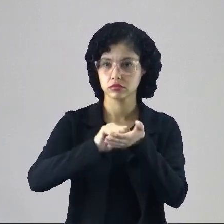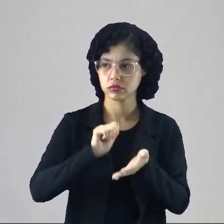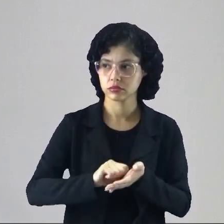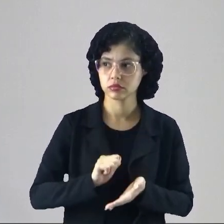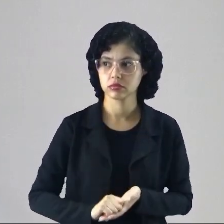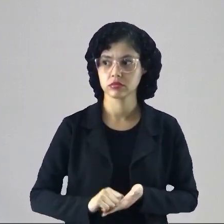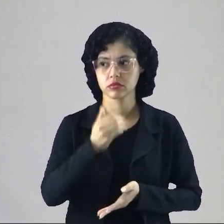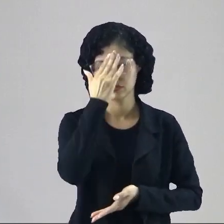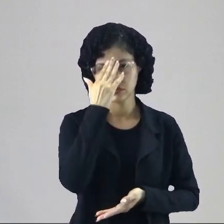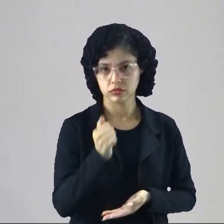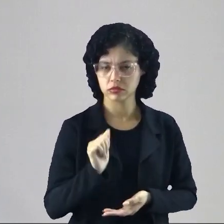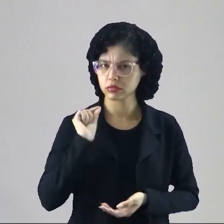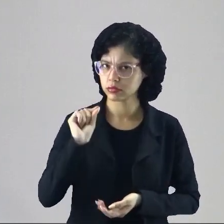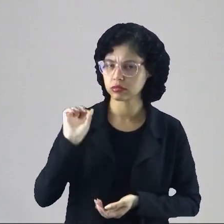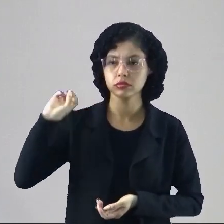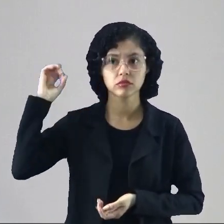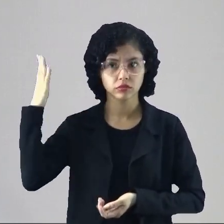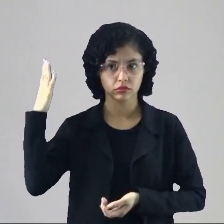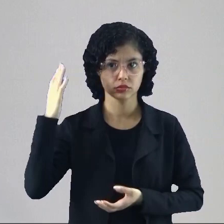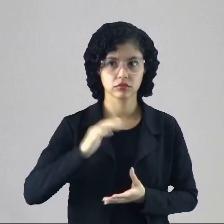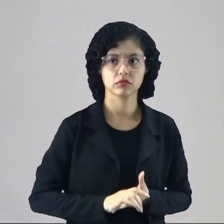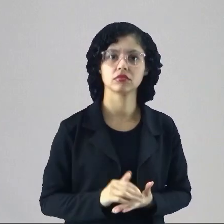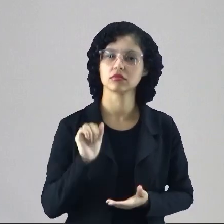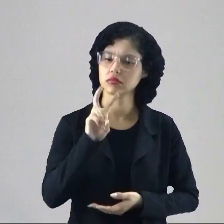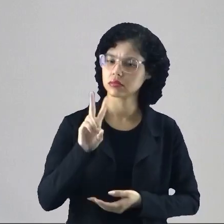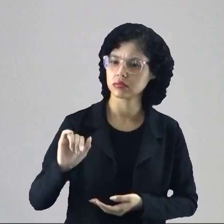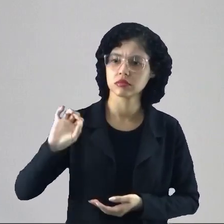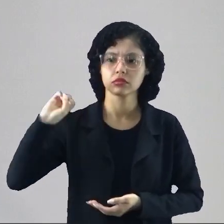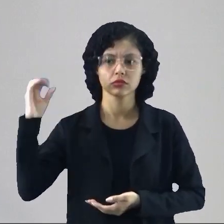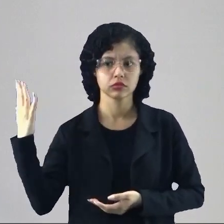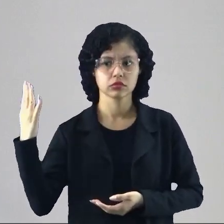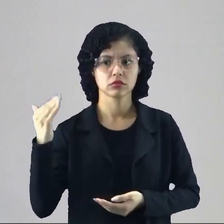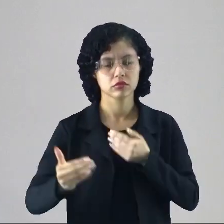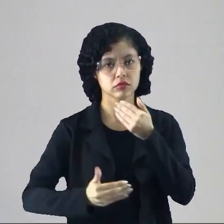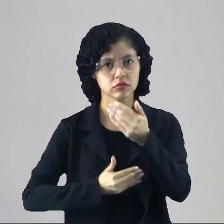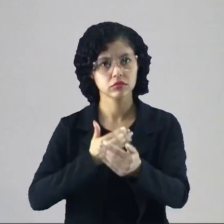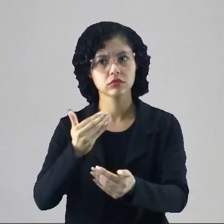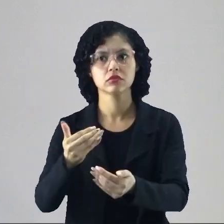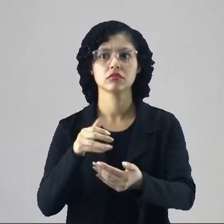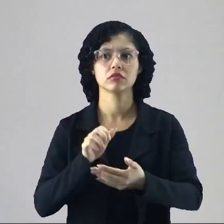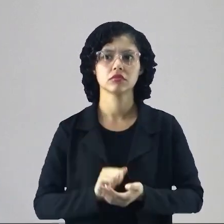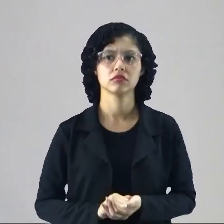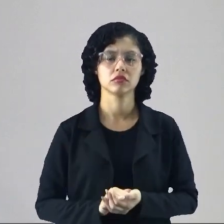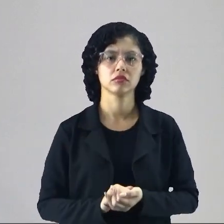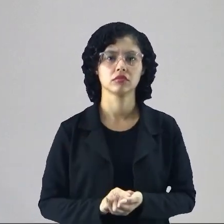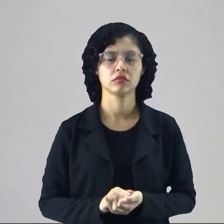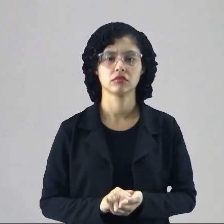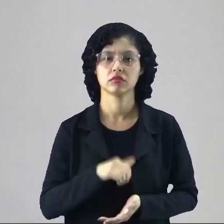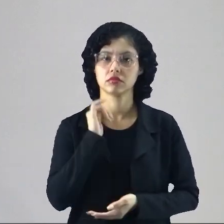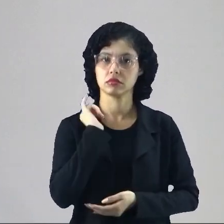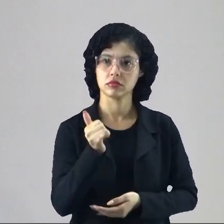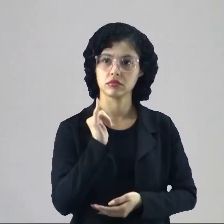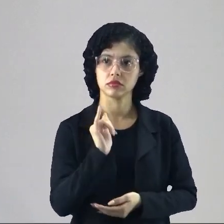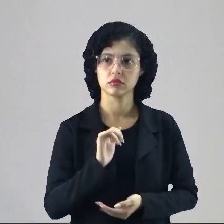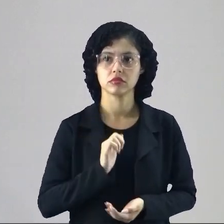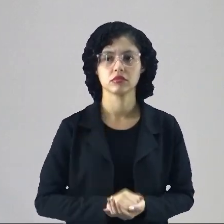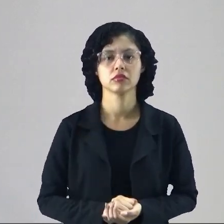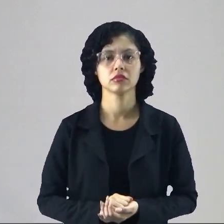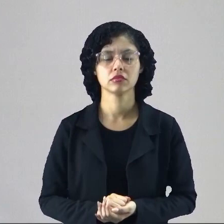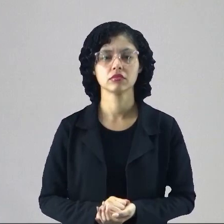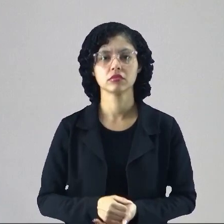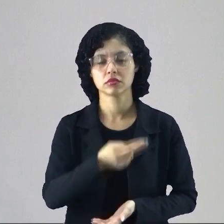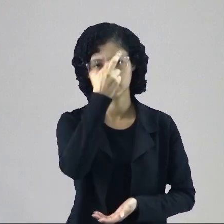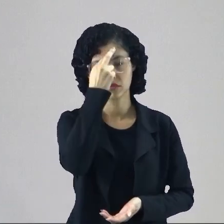querendo saber o que foi que aconteceu né O que vai acontecer ali ao longo daquele daquela narrativa né daquela